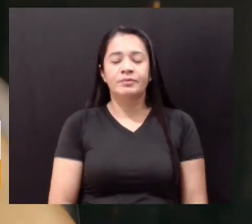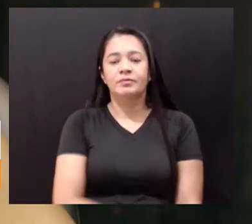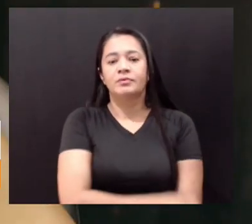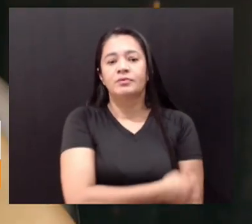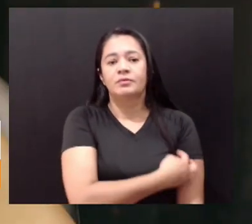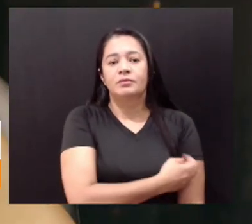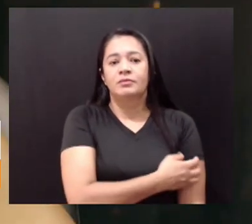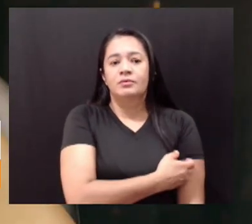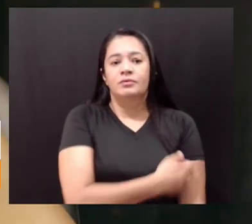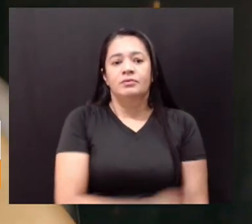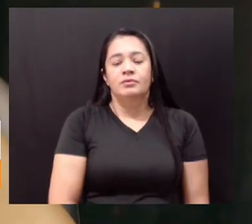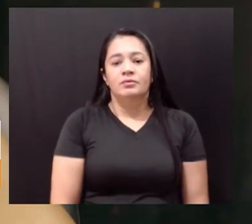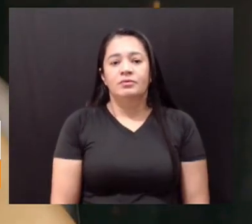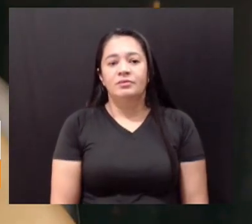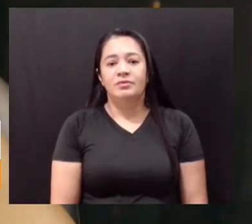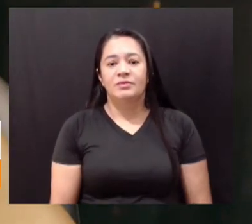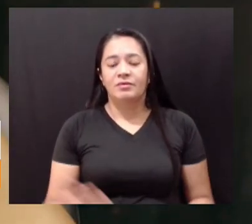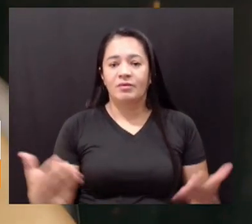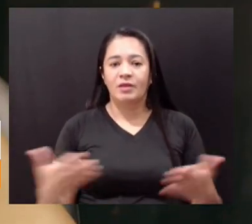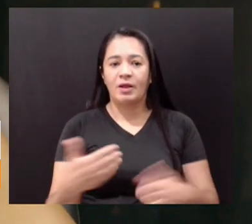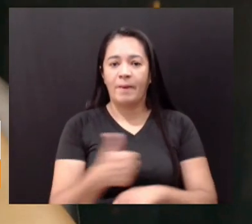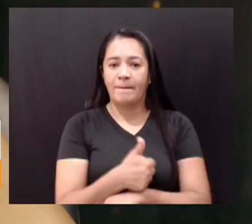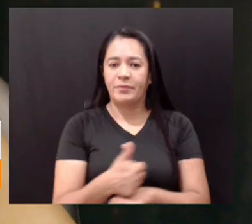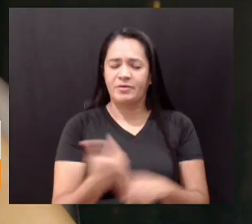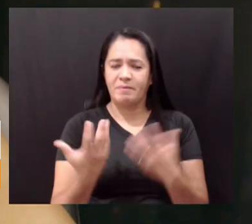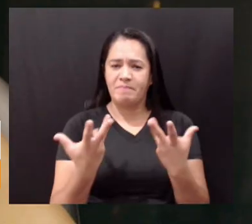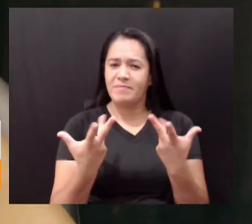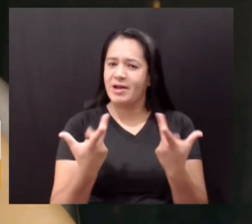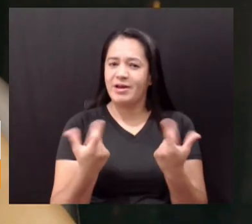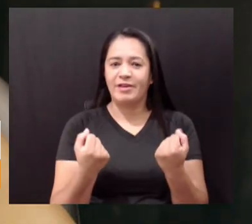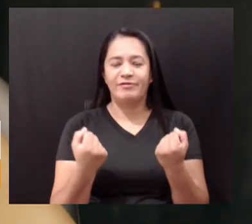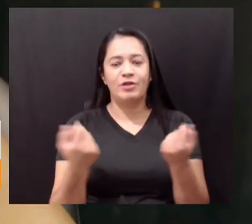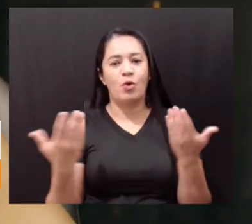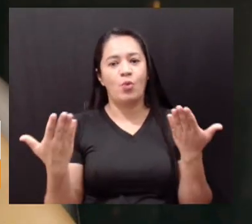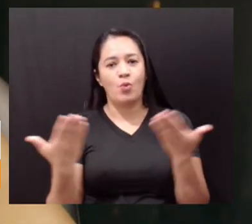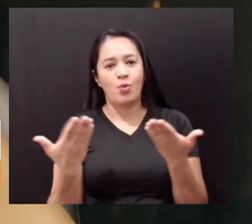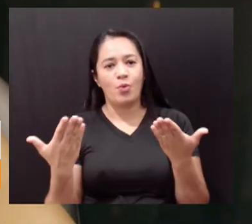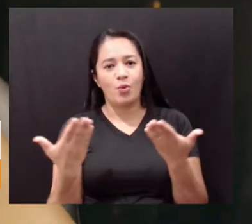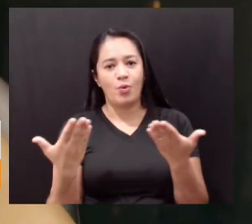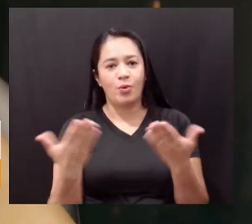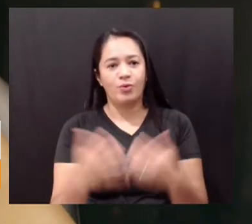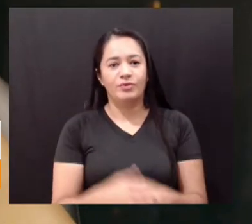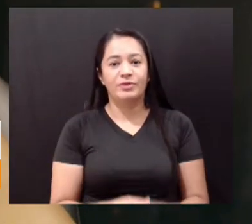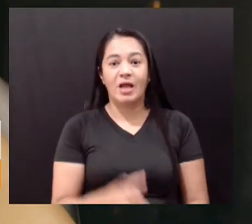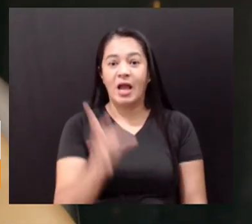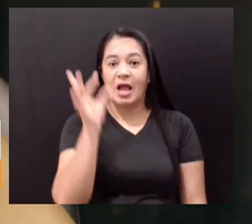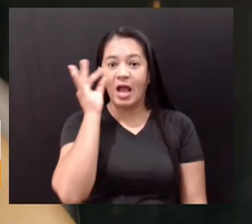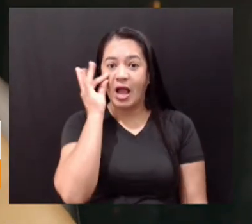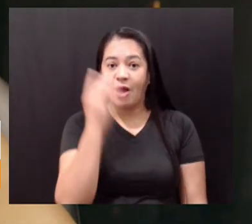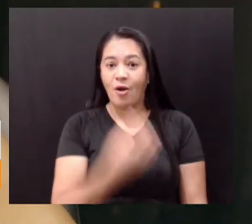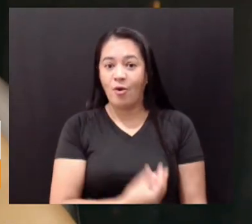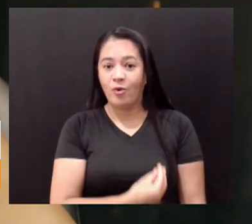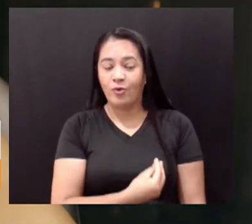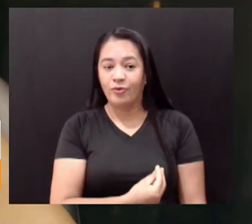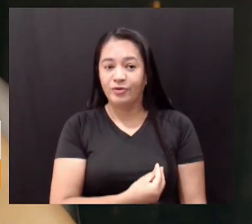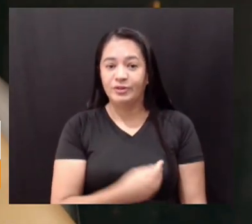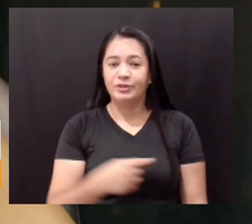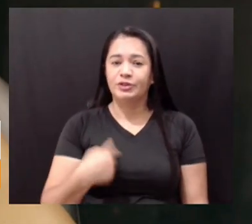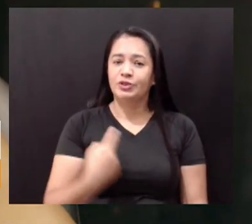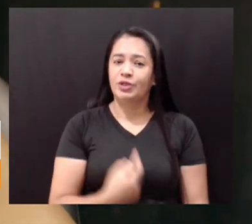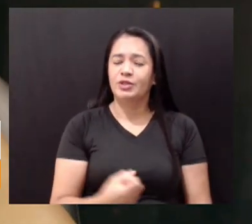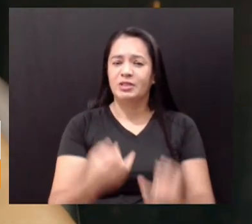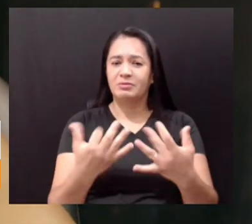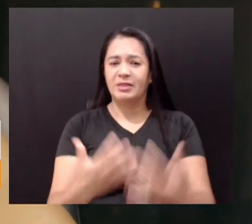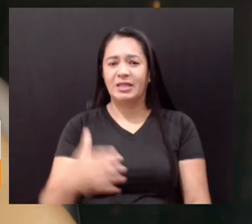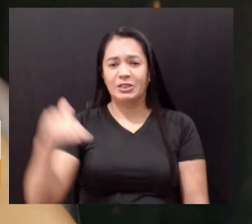Grandes profissionais nós temos aqui hoje no Estúdio Câmara, ao vivo. Estamos falando de adolescência, estamos falando de